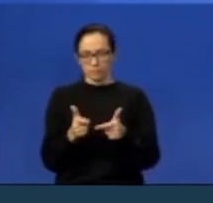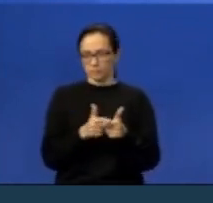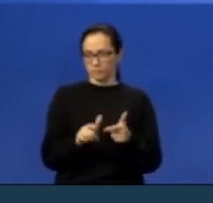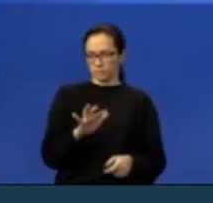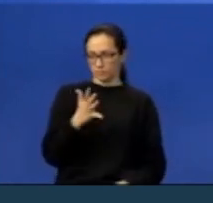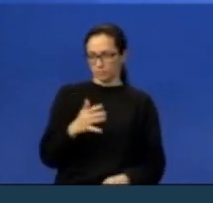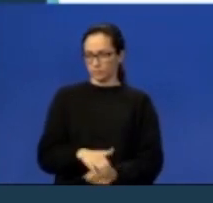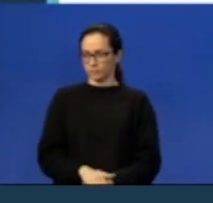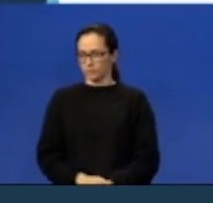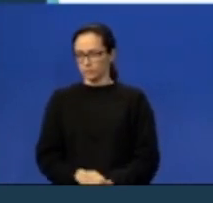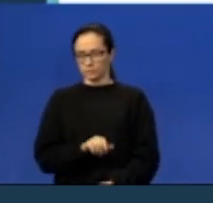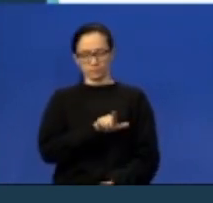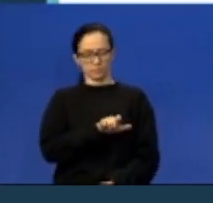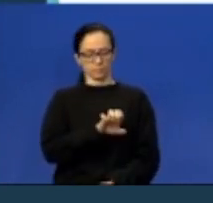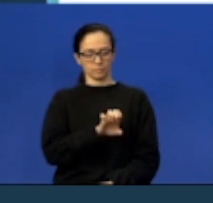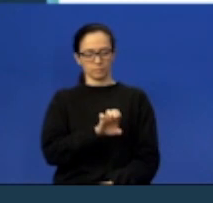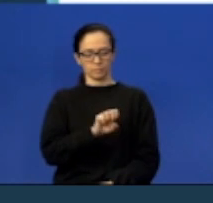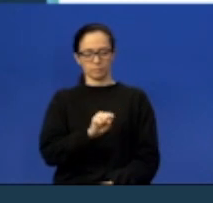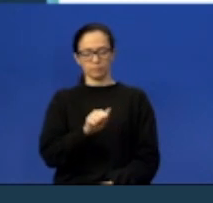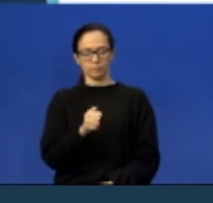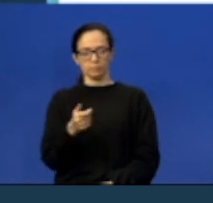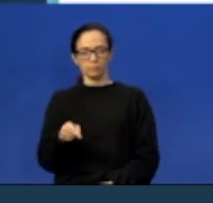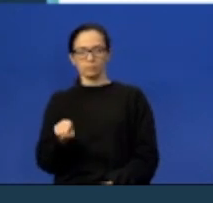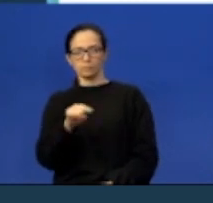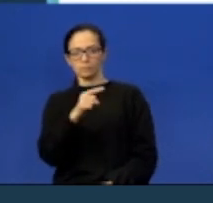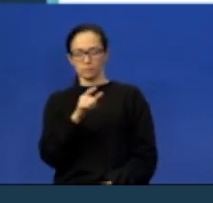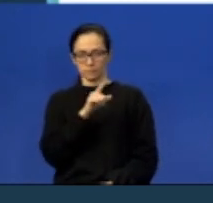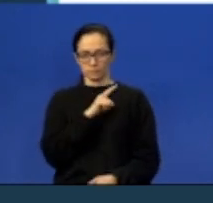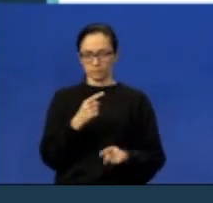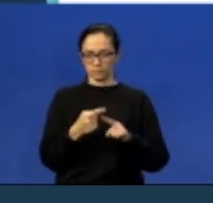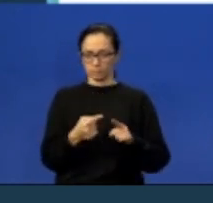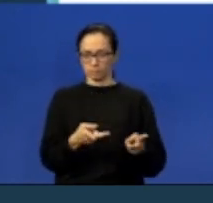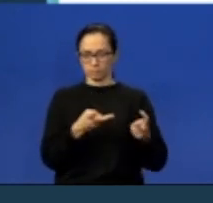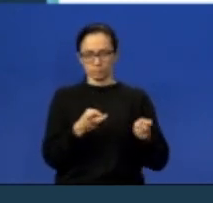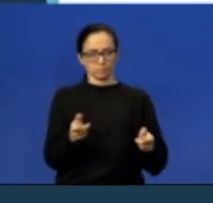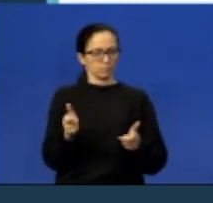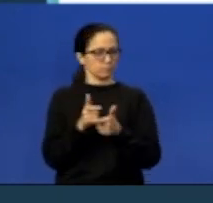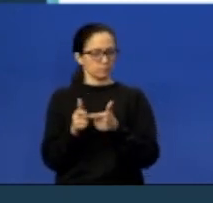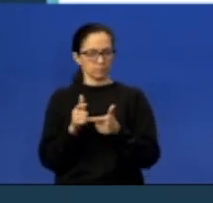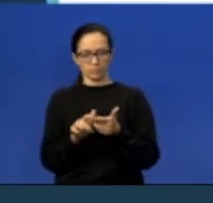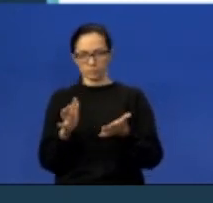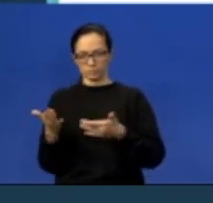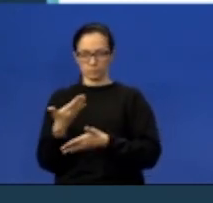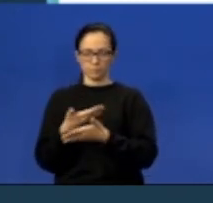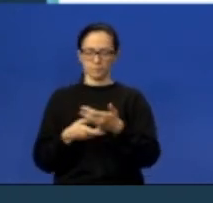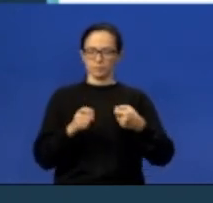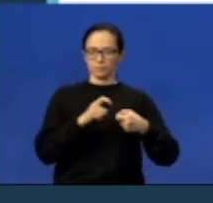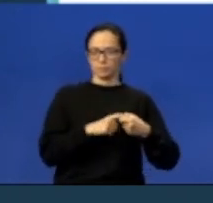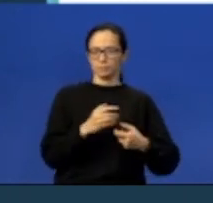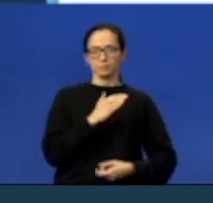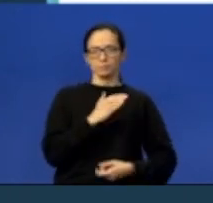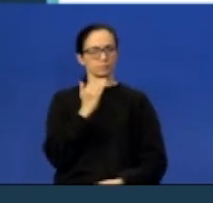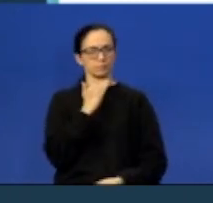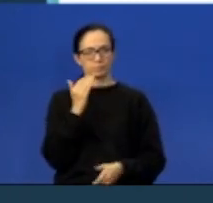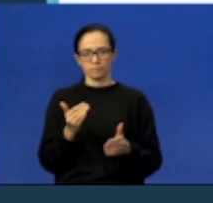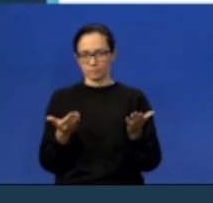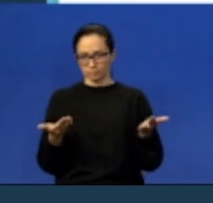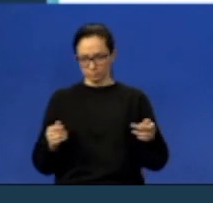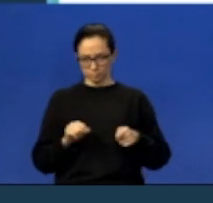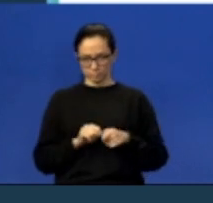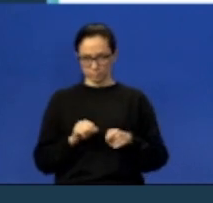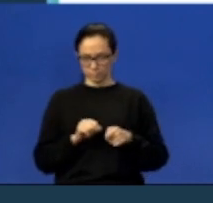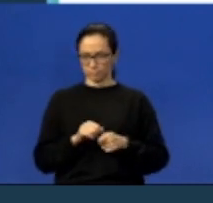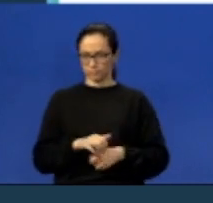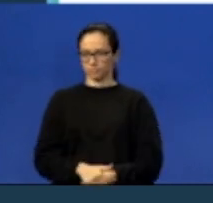óssea, seria em função do comprometimento do tecido por deformação óssea irreversível, ou seja, ela não teve condições de retornar à